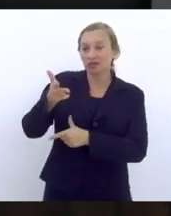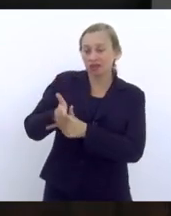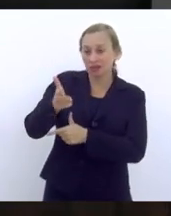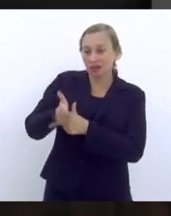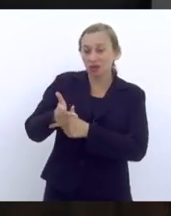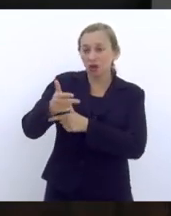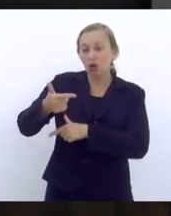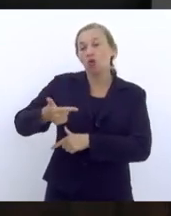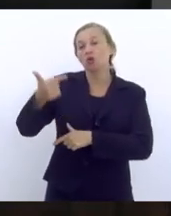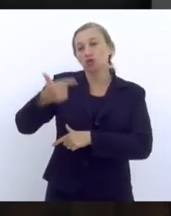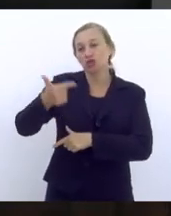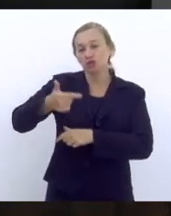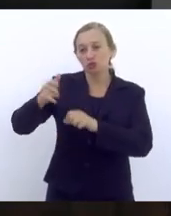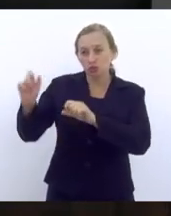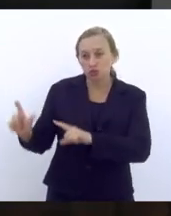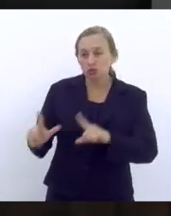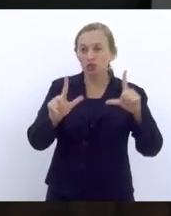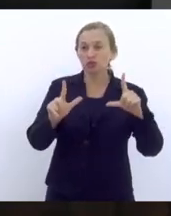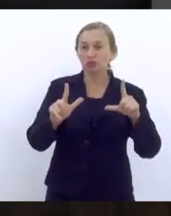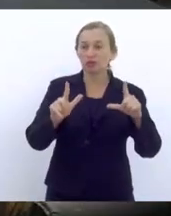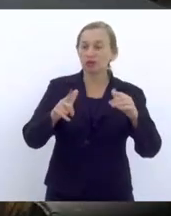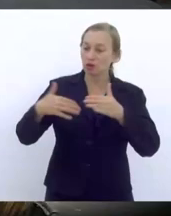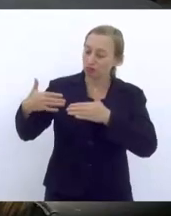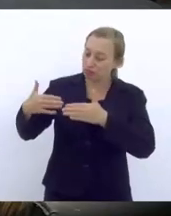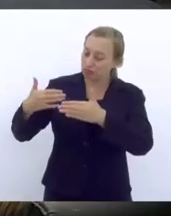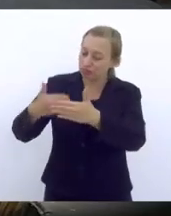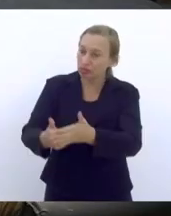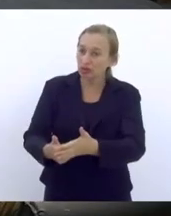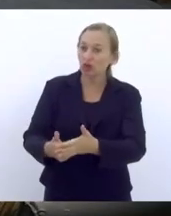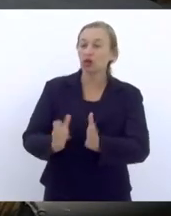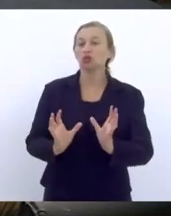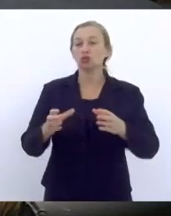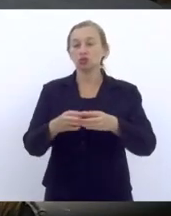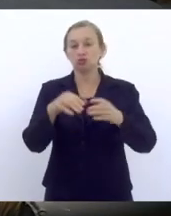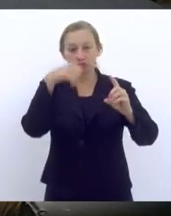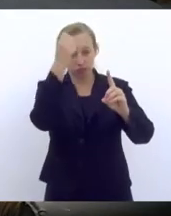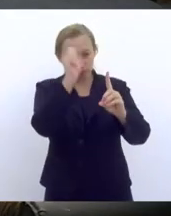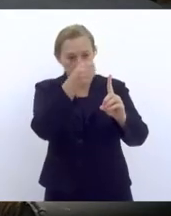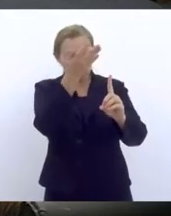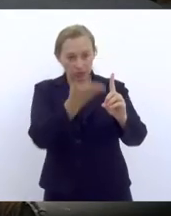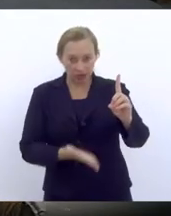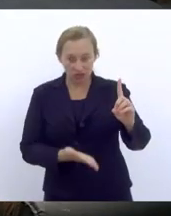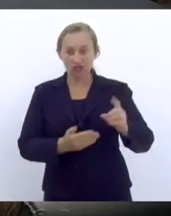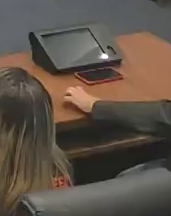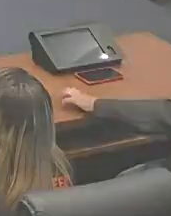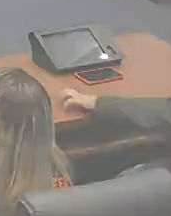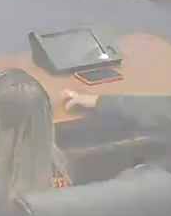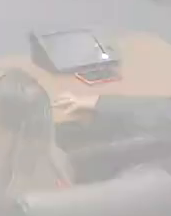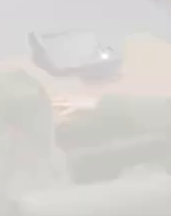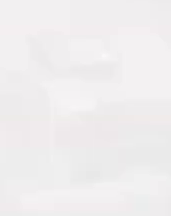segundo vídeo sobre a trajetória do grupo a ser homenageado.